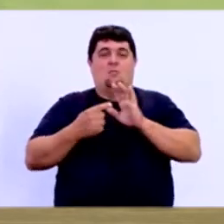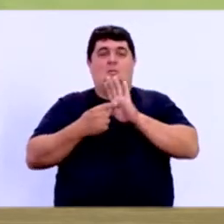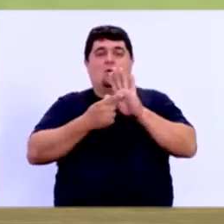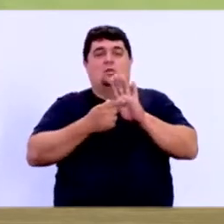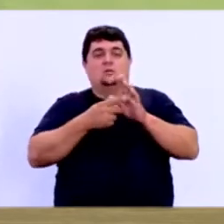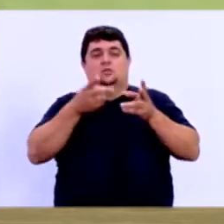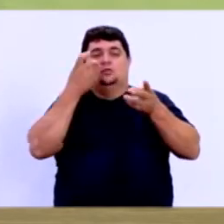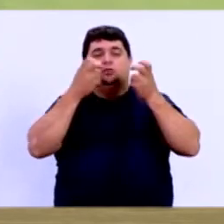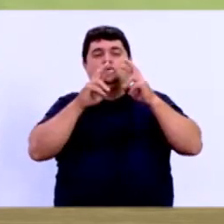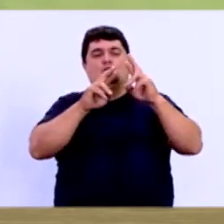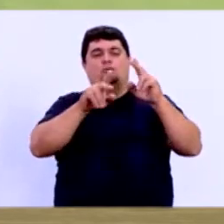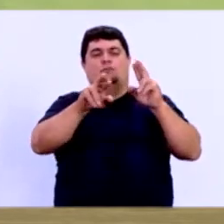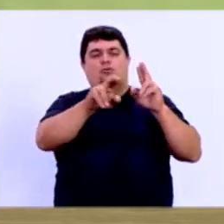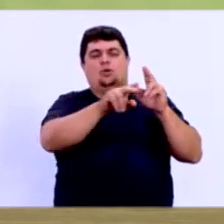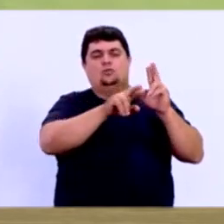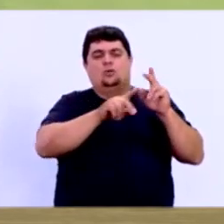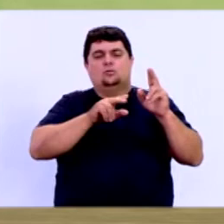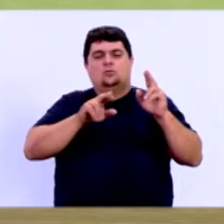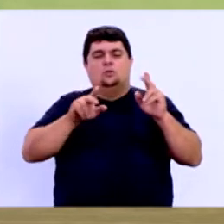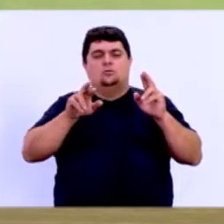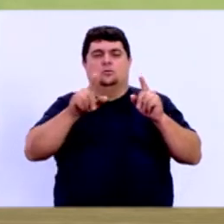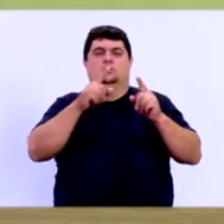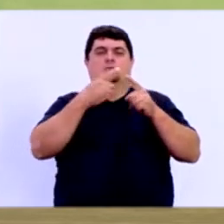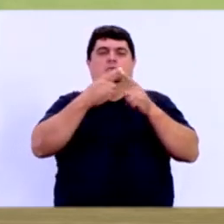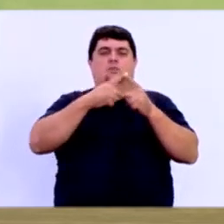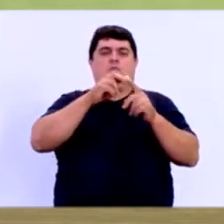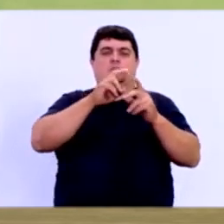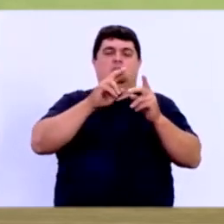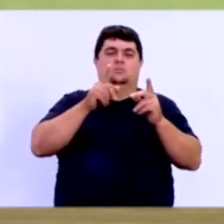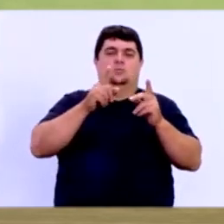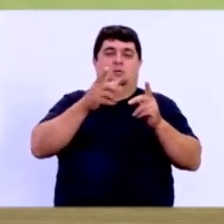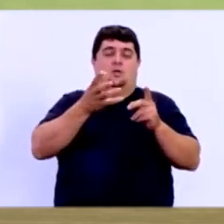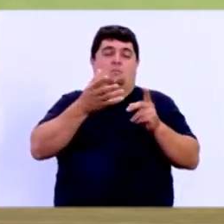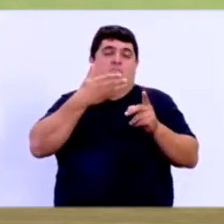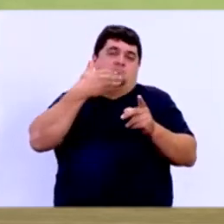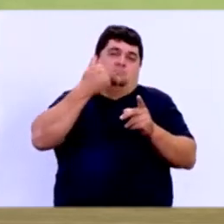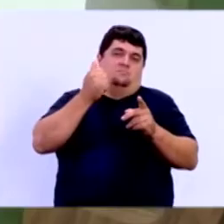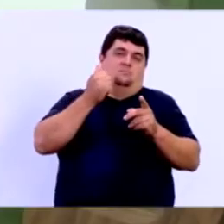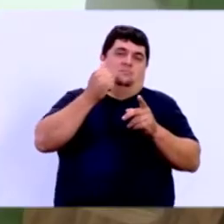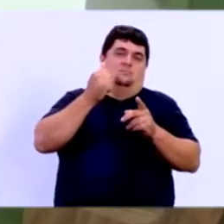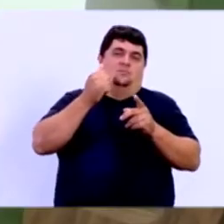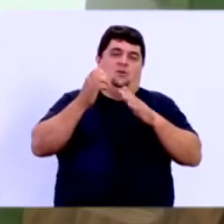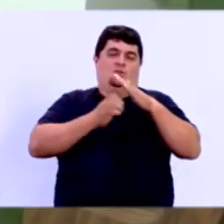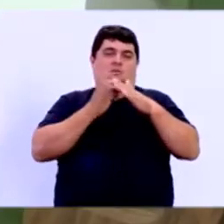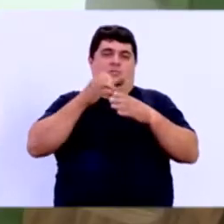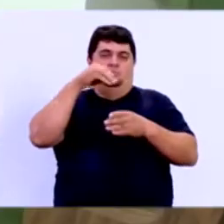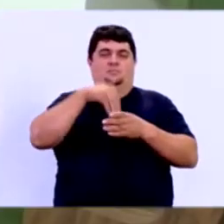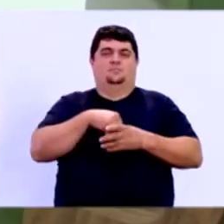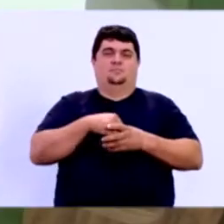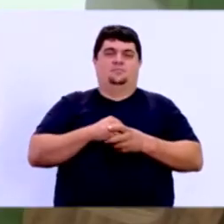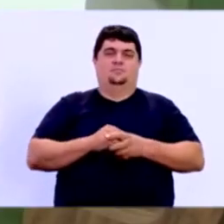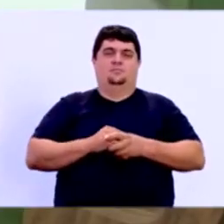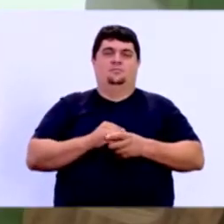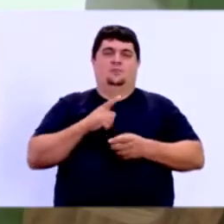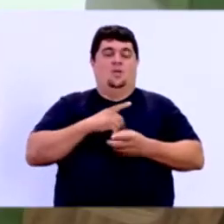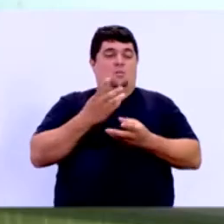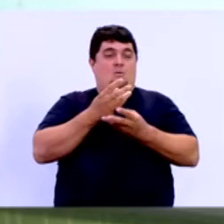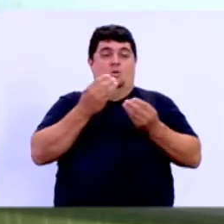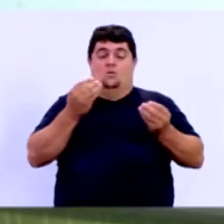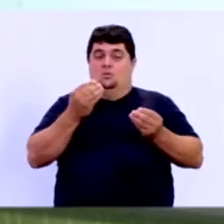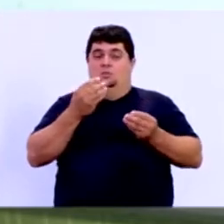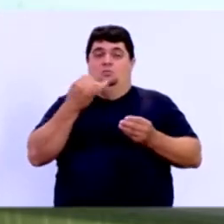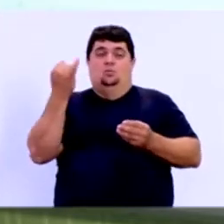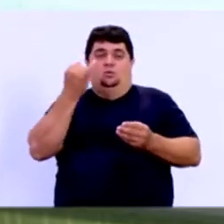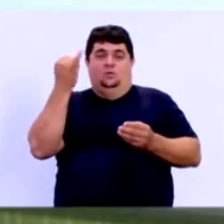essa experiência da venda também, que é uma outra coisa que agrega valor à organização. Verdade, né? Agrega muito valor à organização,